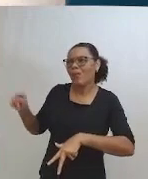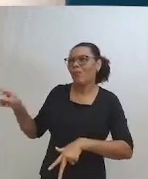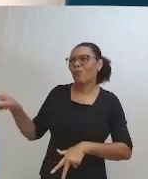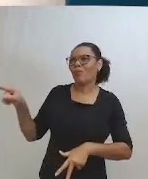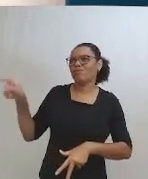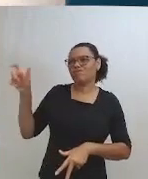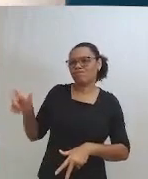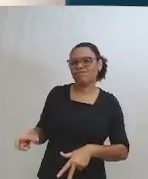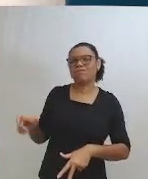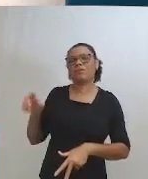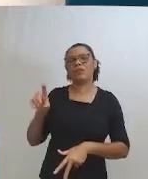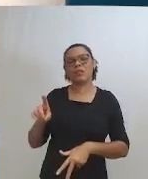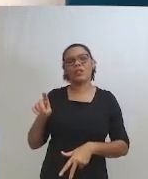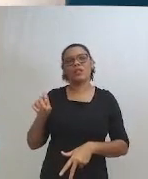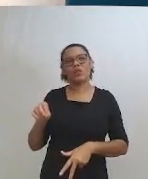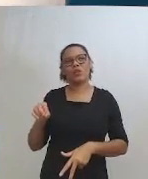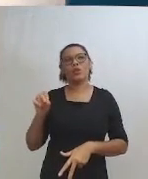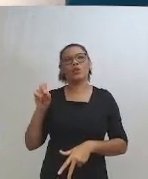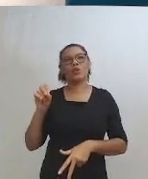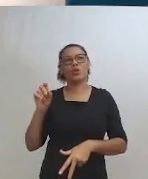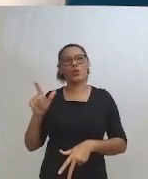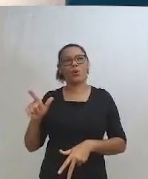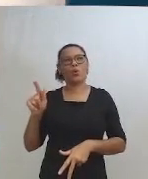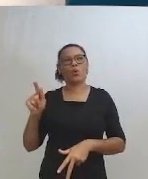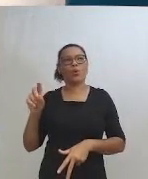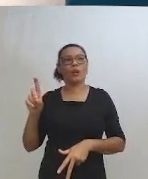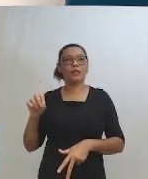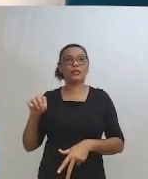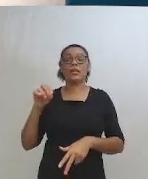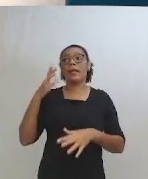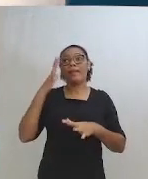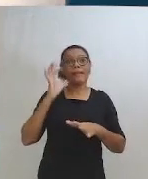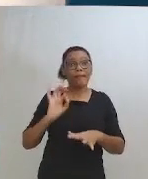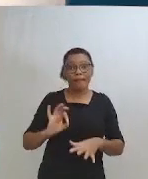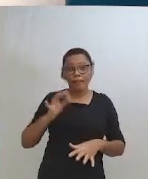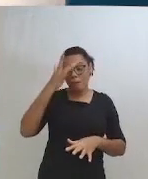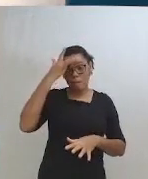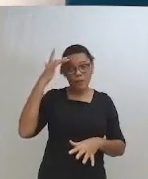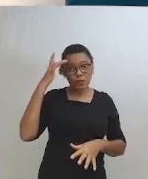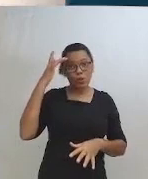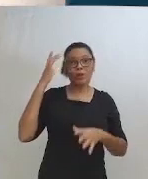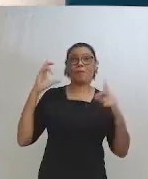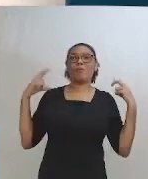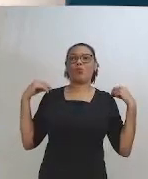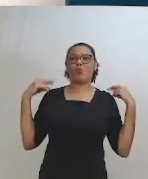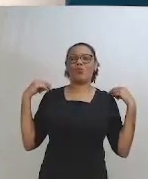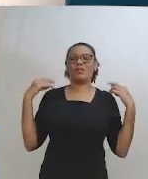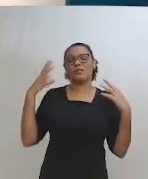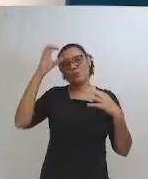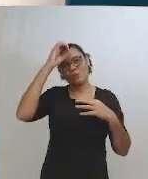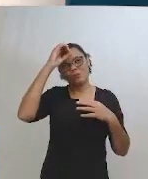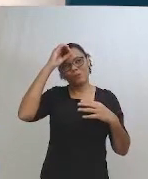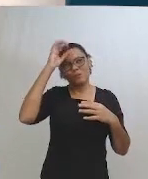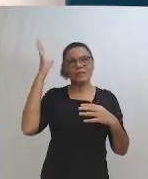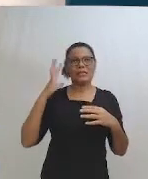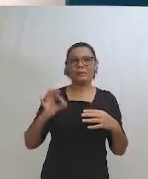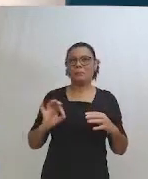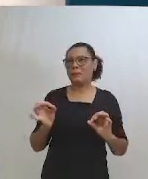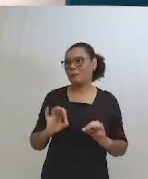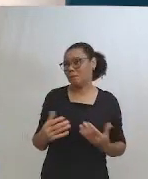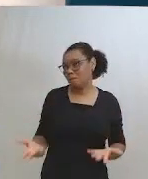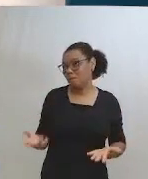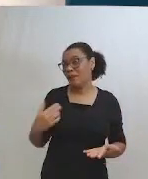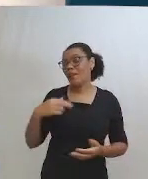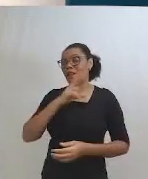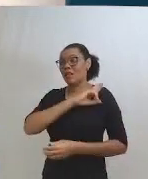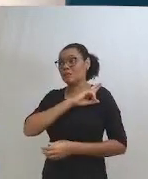disso Ademal, o paciente, sabia. Portanto, essa conduta é da responsabilidade do Douglas. E como se sabe